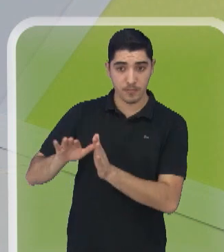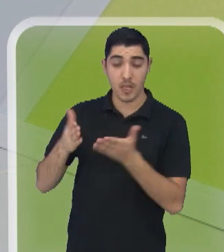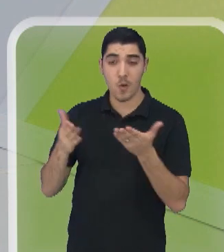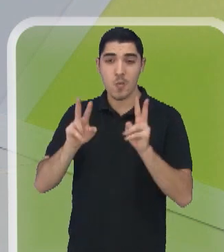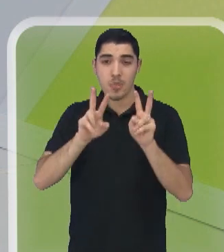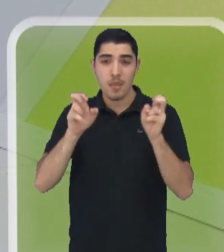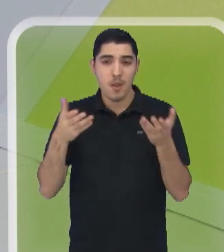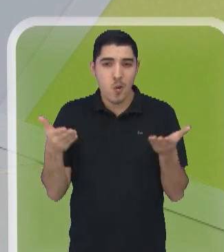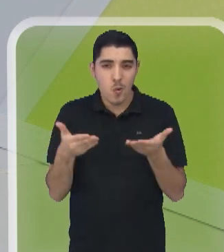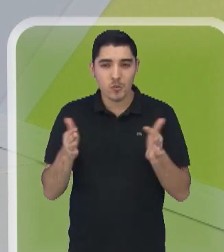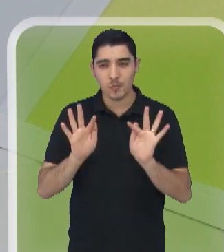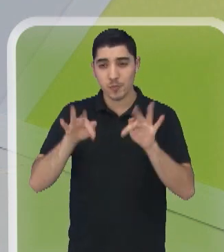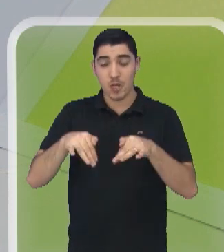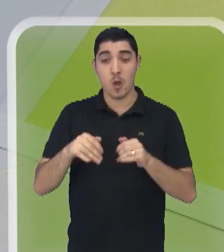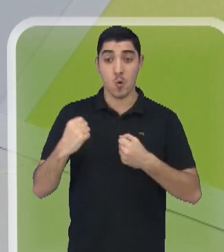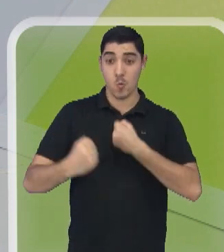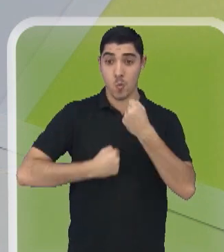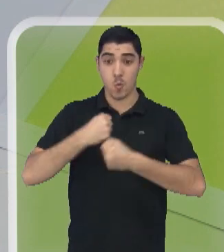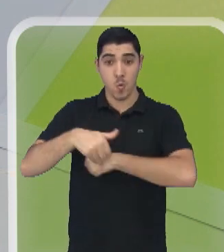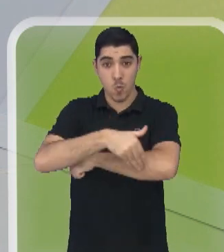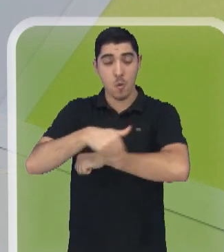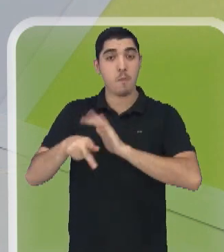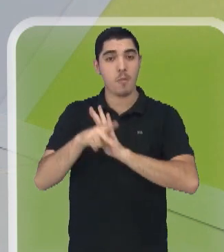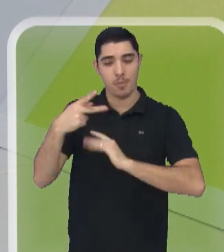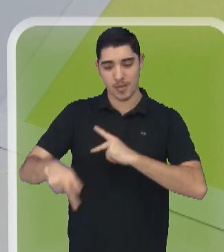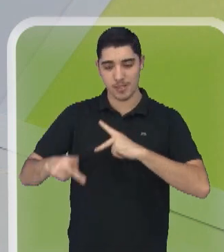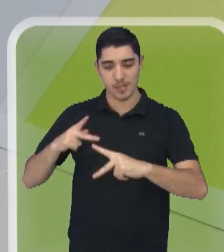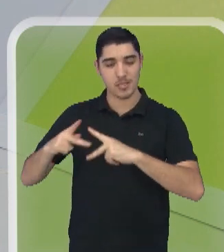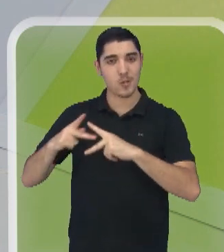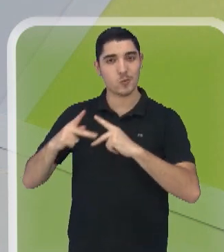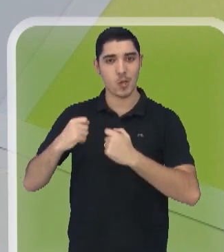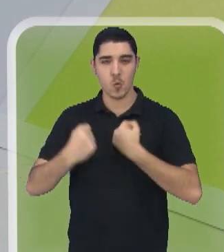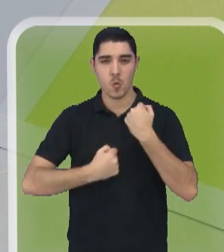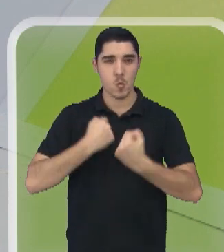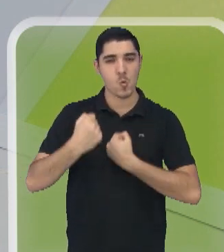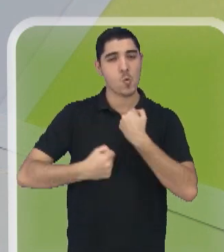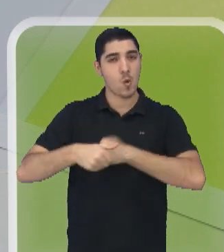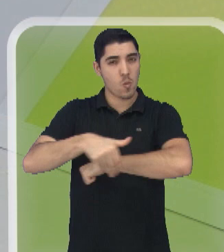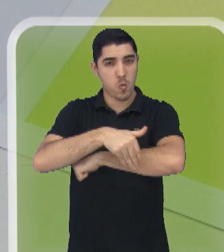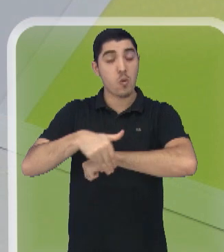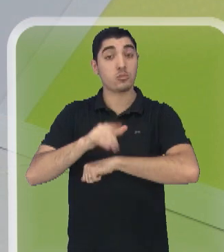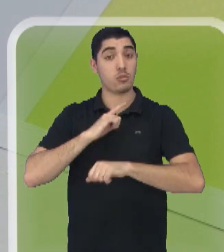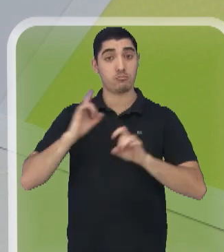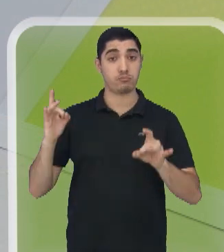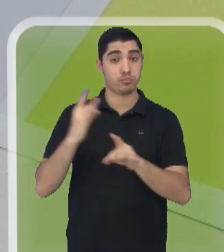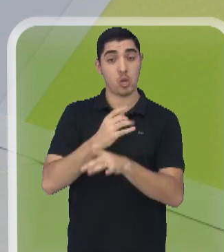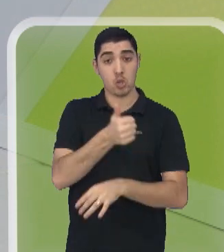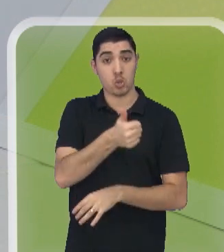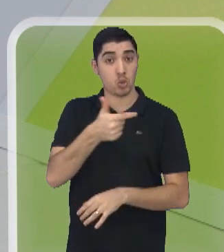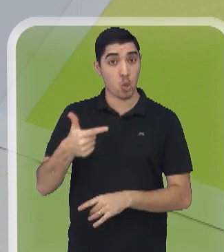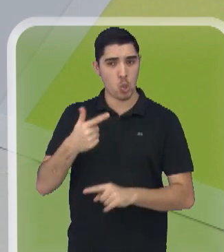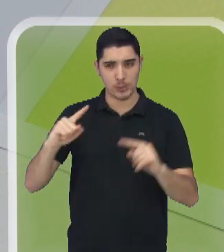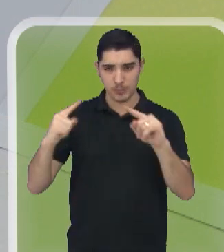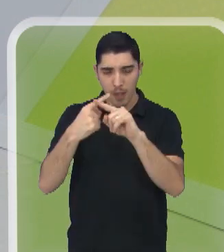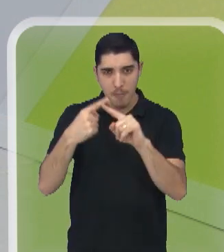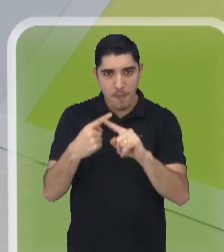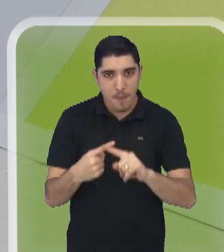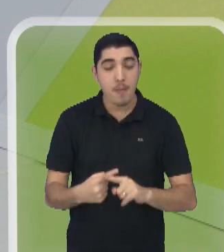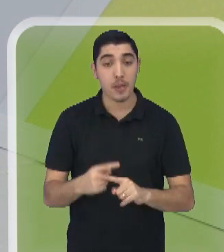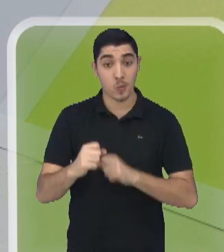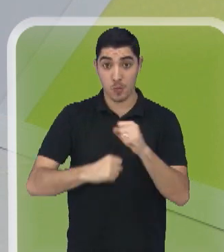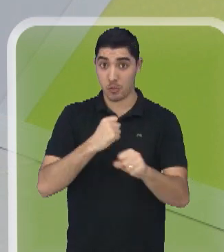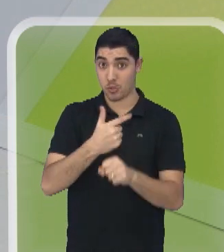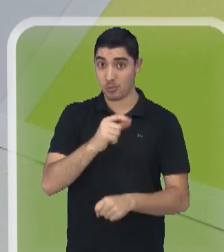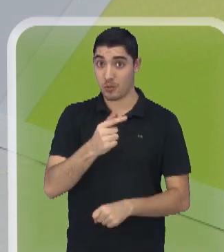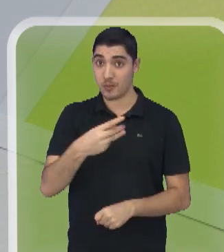de hoje, falar de corrida de rua, porque o Circuito Joseense de Corridas de Rua já está definido. São 12 provas nessa temporada 2023. Prepara